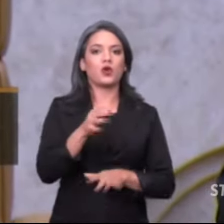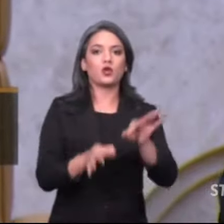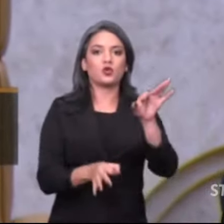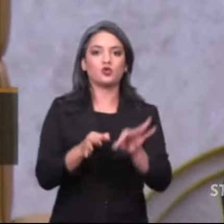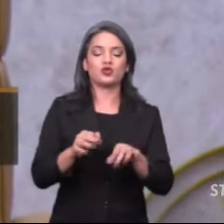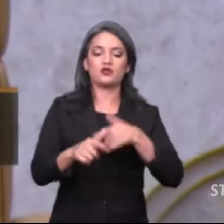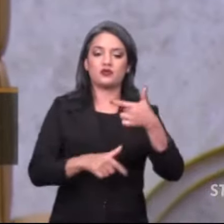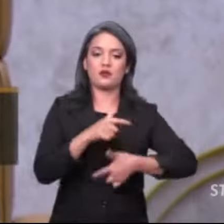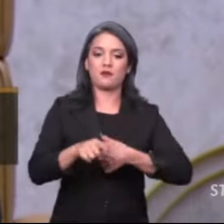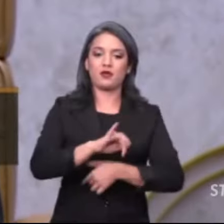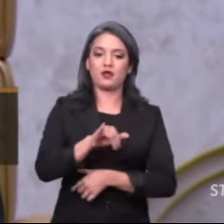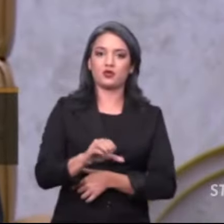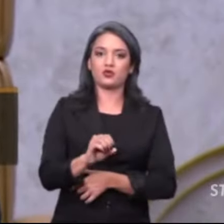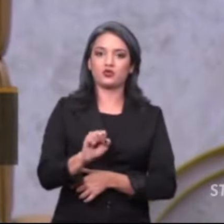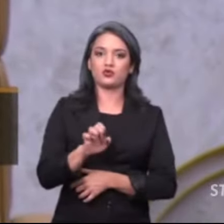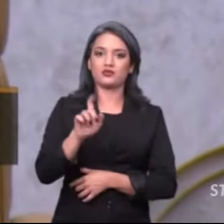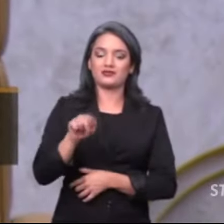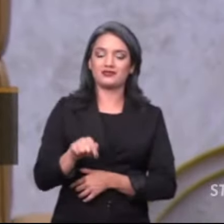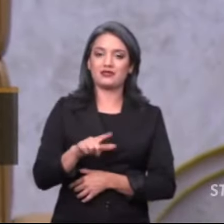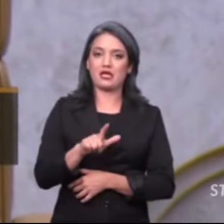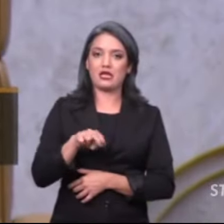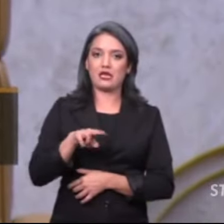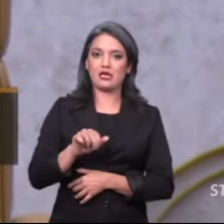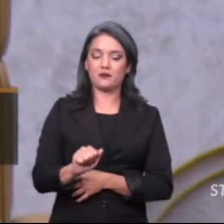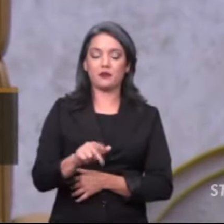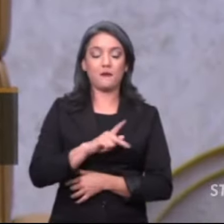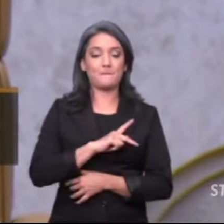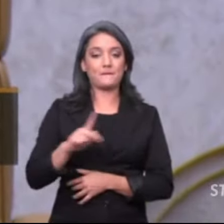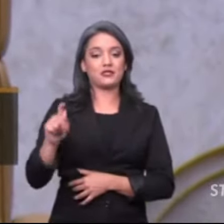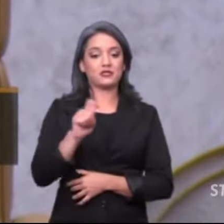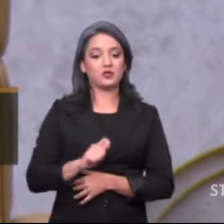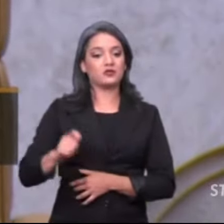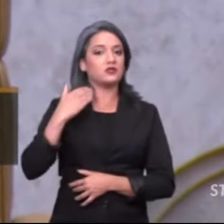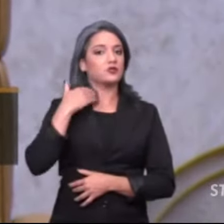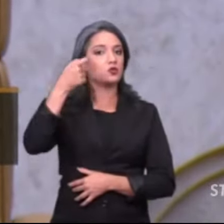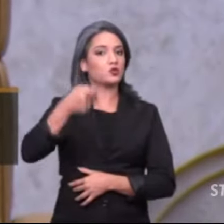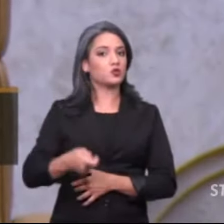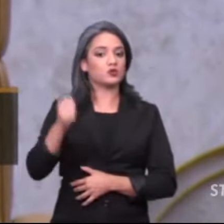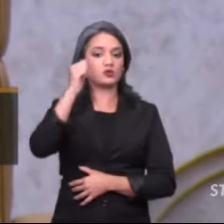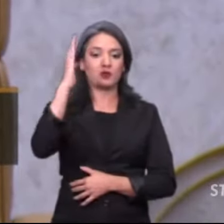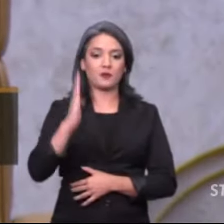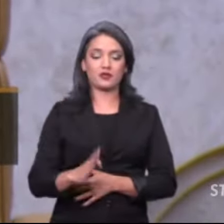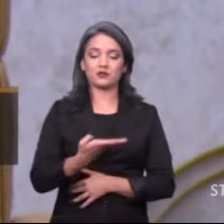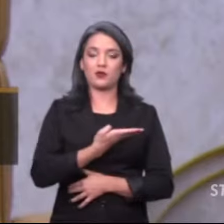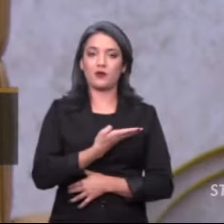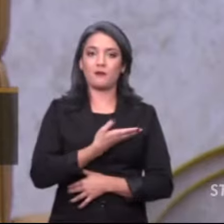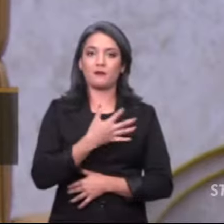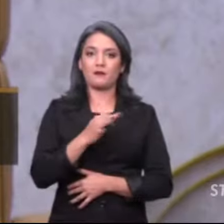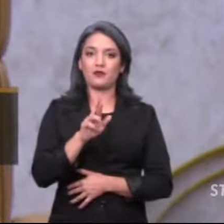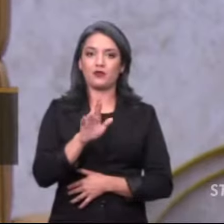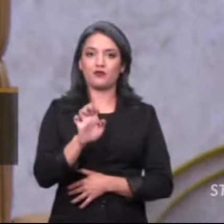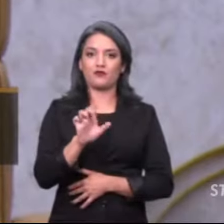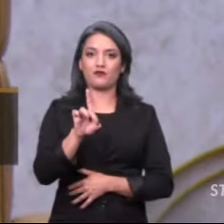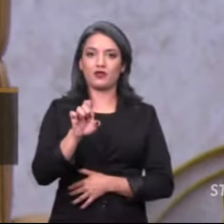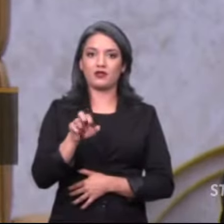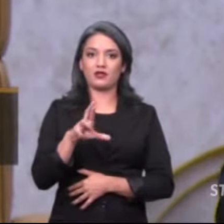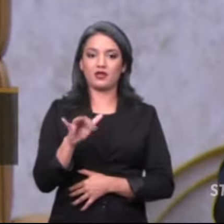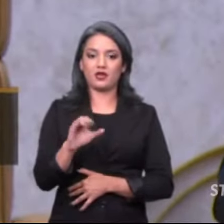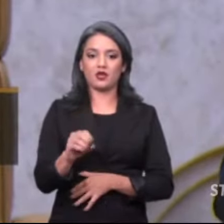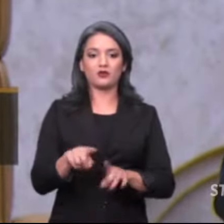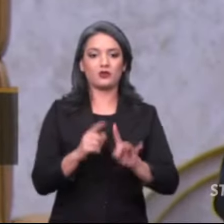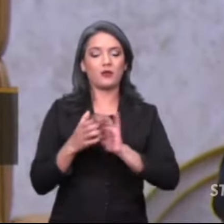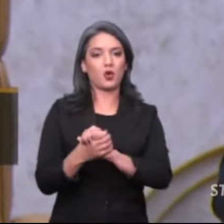de Lima Ramos Pereira, o presidente da Associação dos Magistrados Brasileiros, querido amigo Frederico Júnior, e aqui